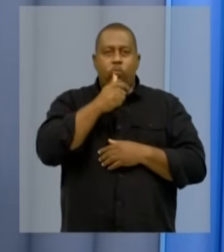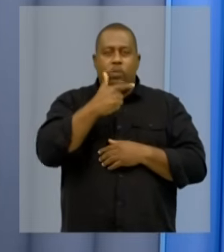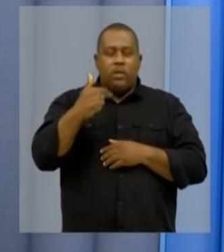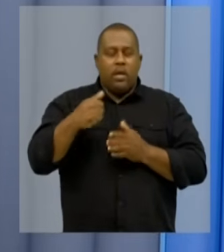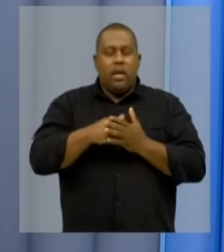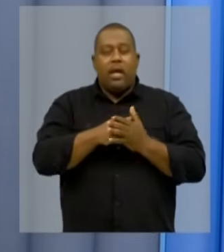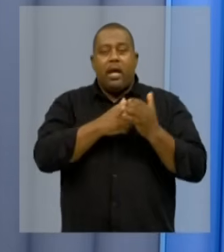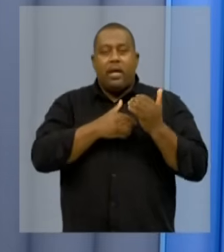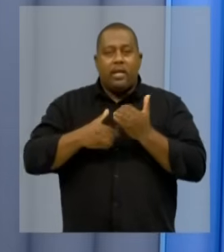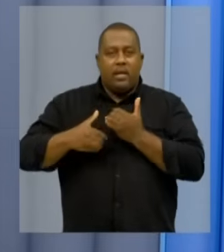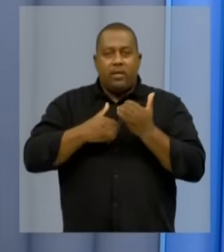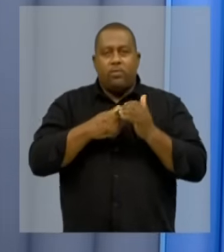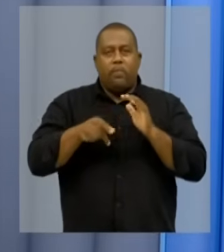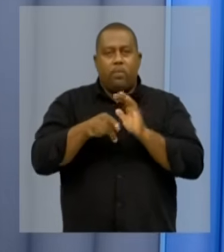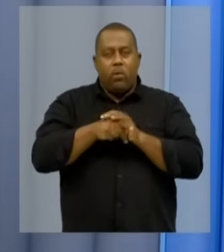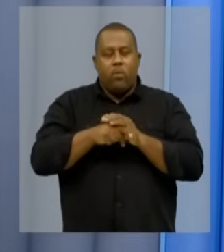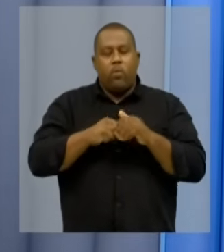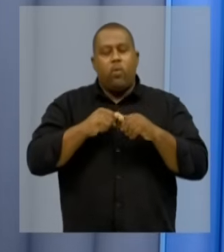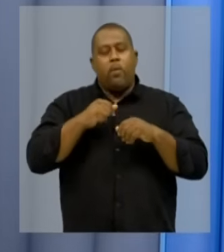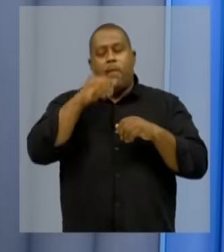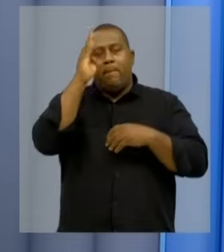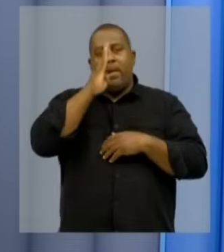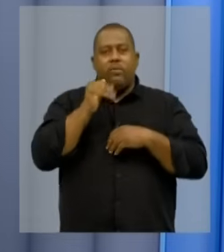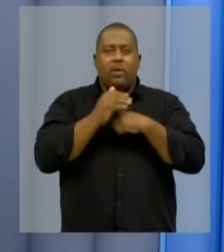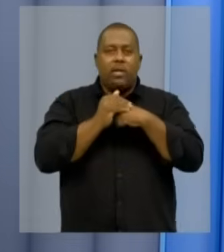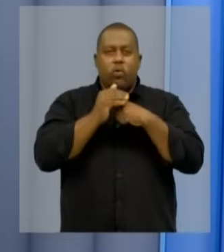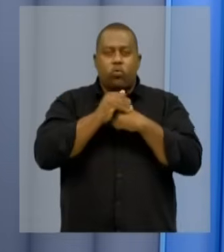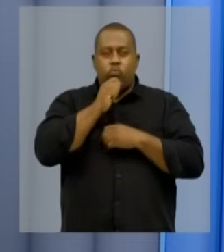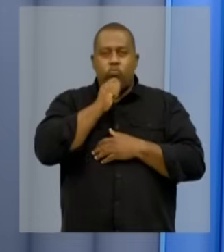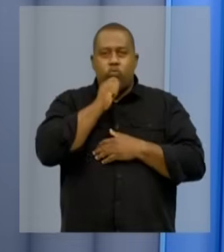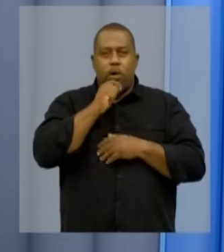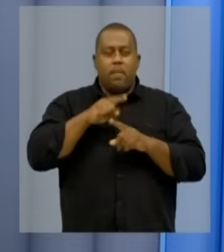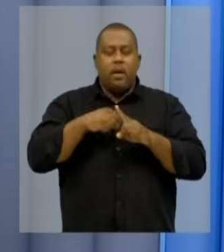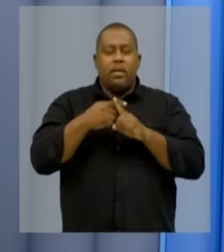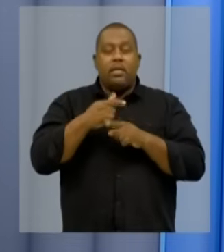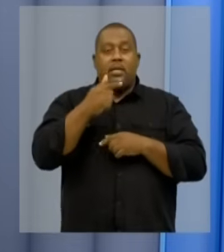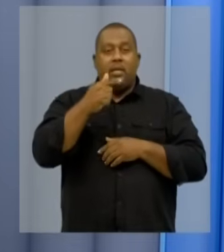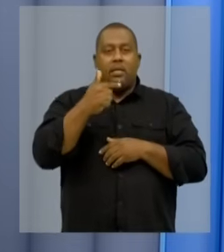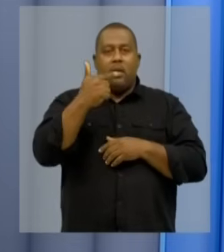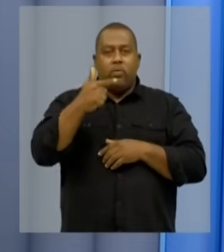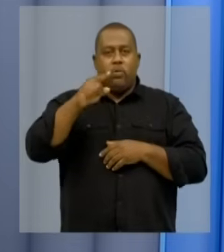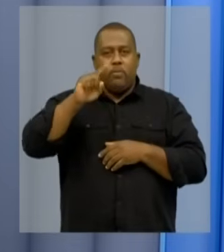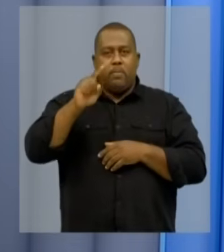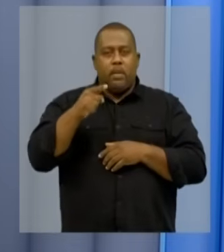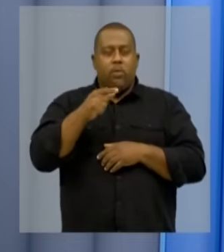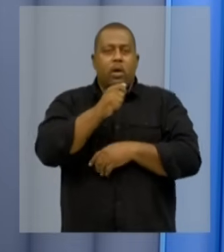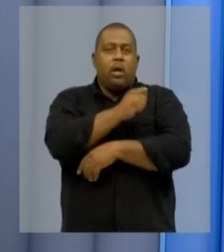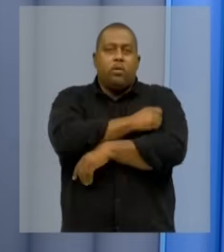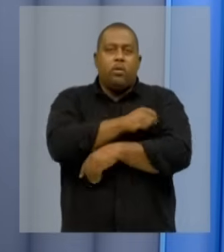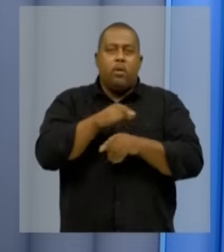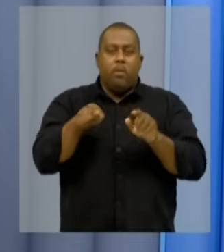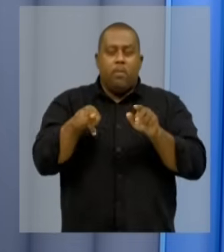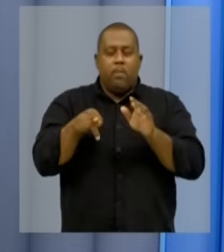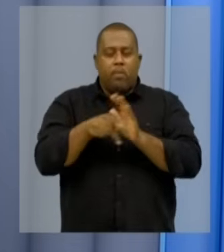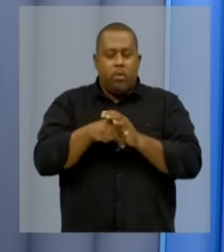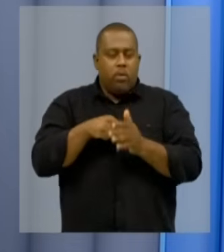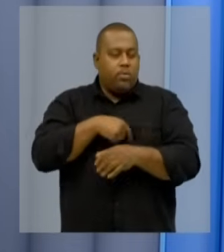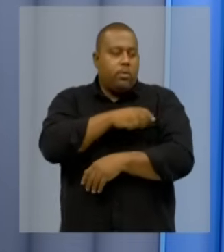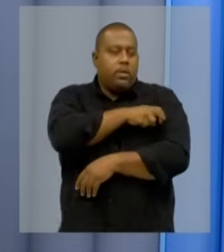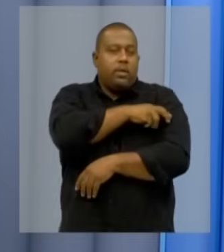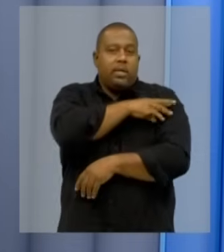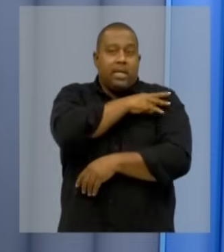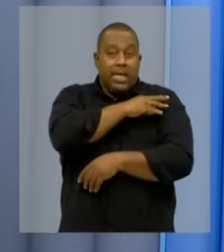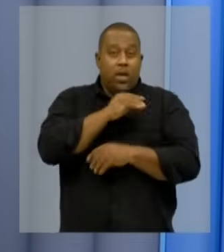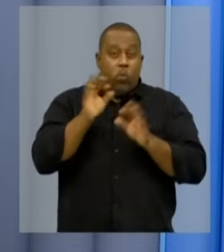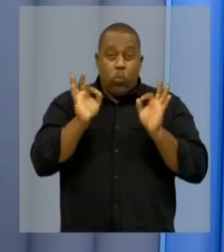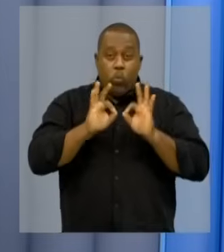do Brasil Carinhoso. E mais, 72 mil estudantes do Fundamental 2, se não fosse o Estado,